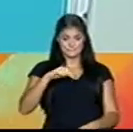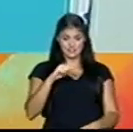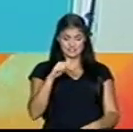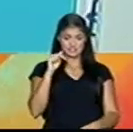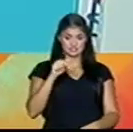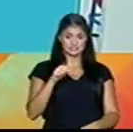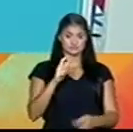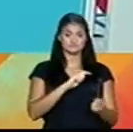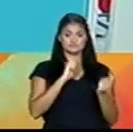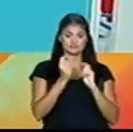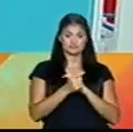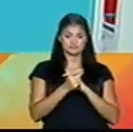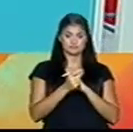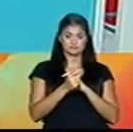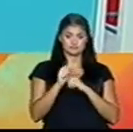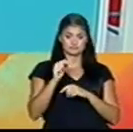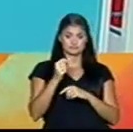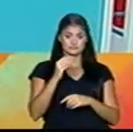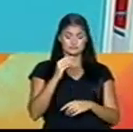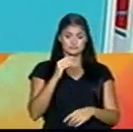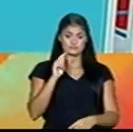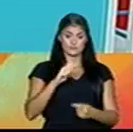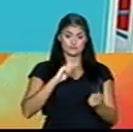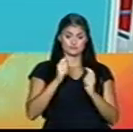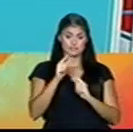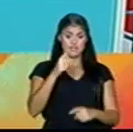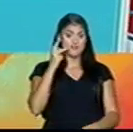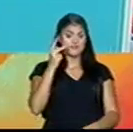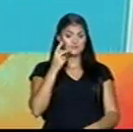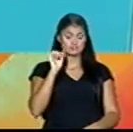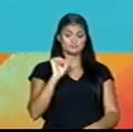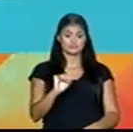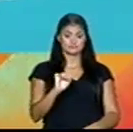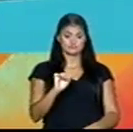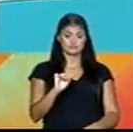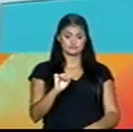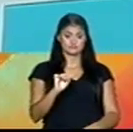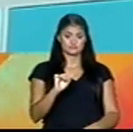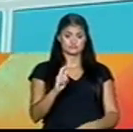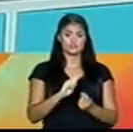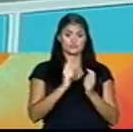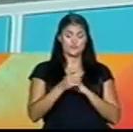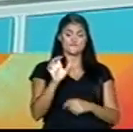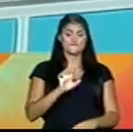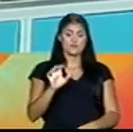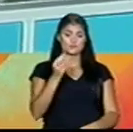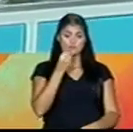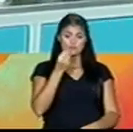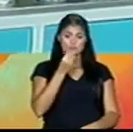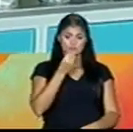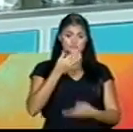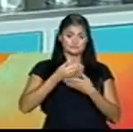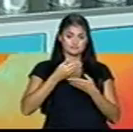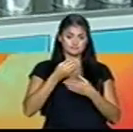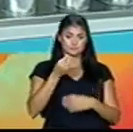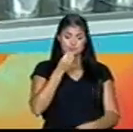uma mudança e uma tomada de atitude a determinada altura da sua vida em que mudou a sua forma de comer e a sua relação com a